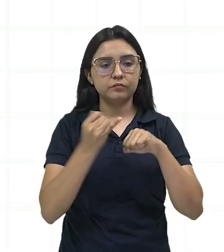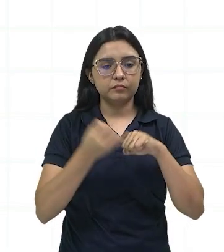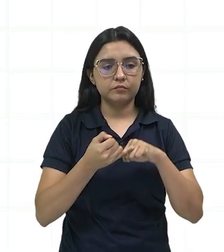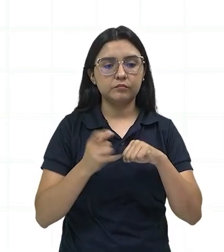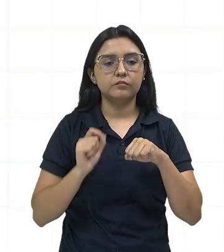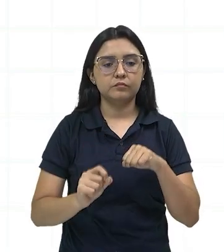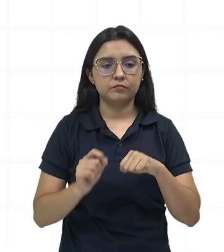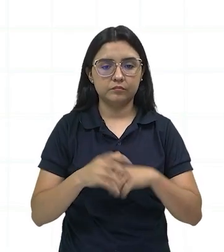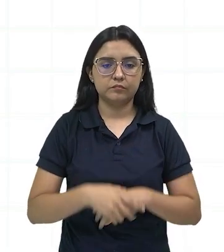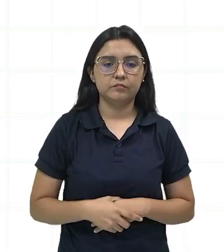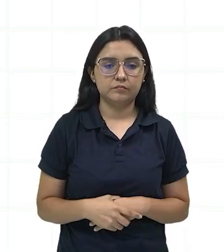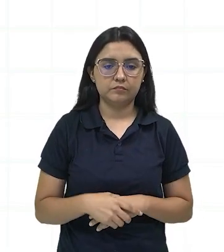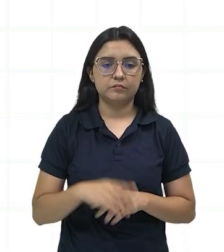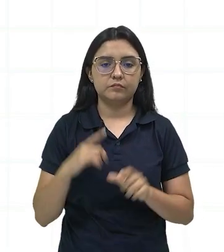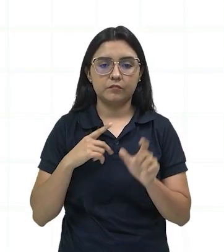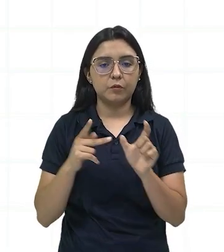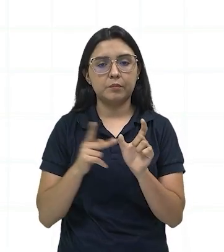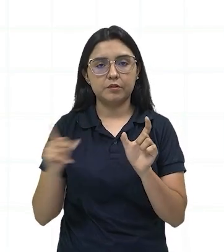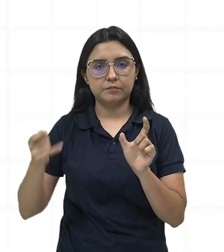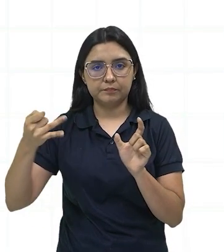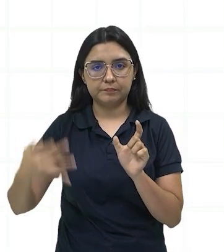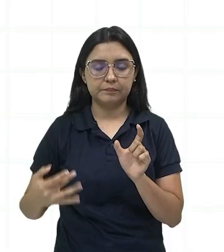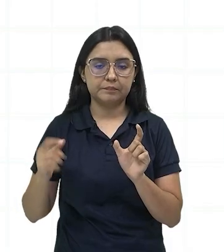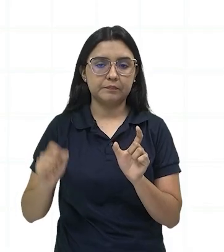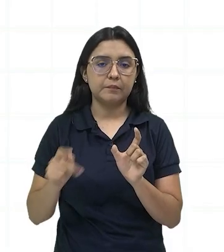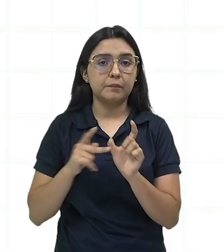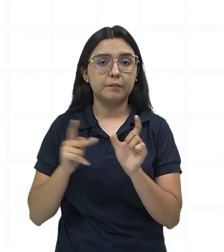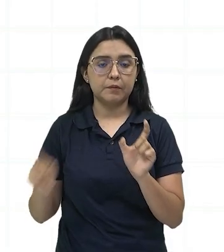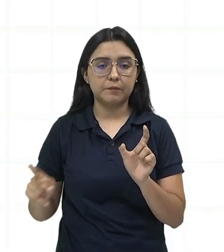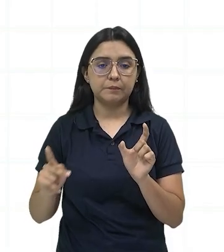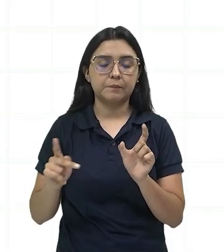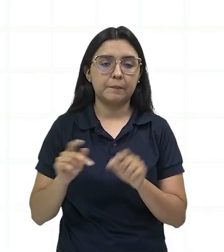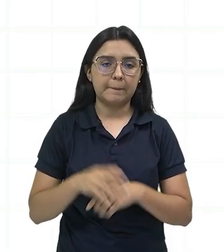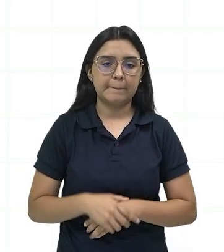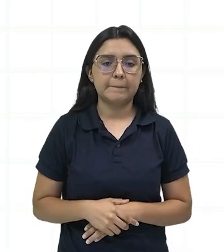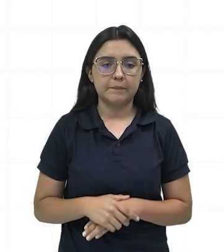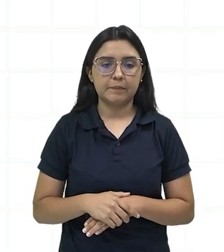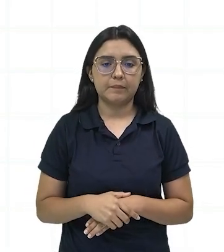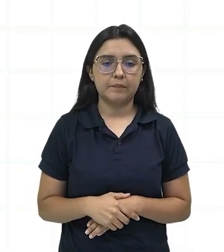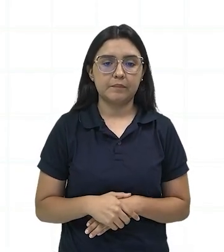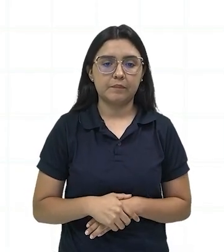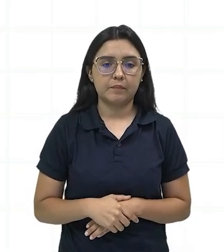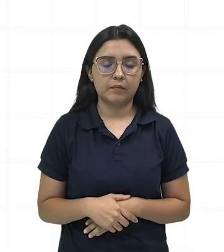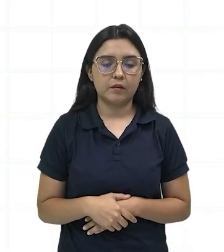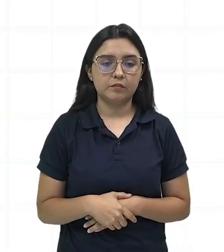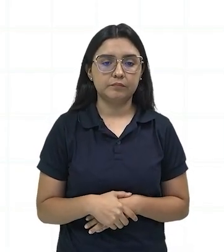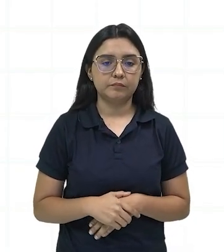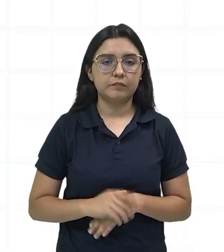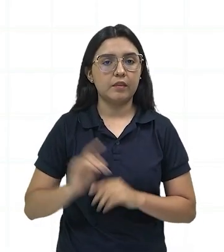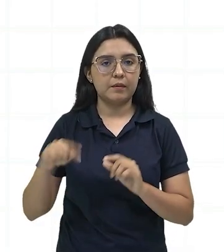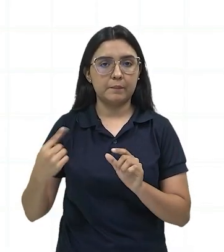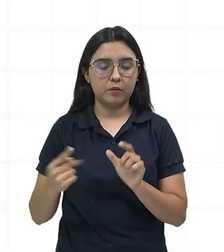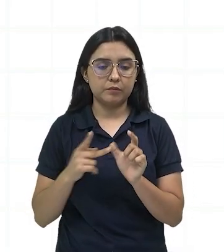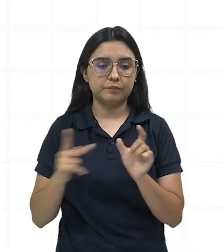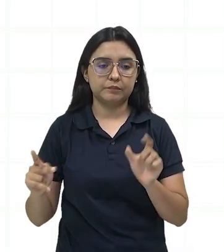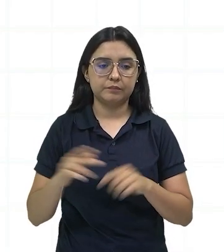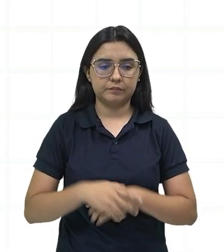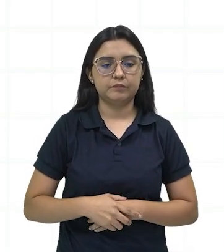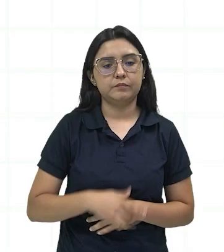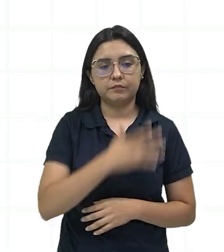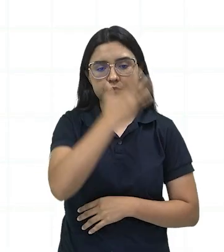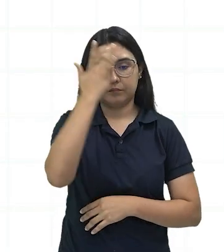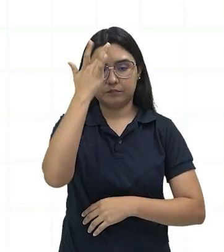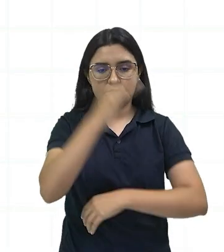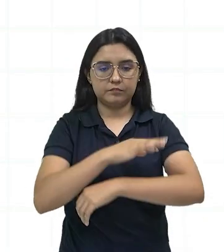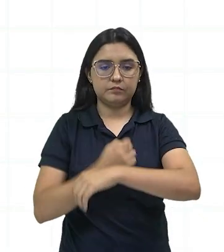o qual o predicado diz algo. E o predicado, tudo que sobra depois do sujeito. As pessoas plantam árvores